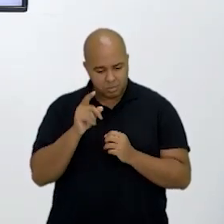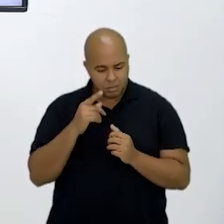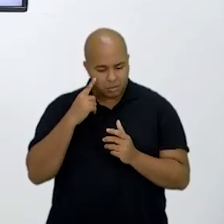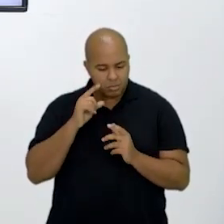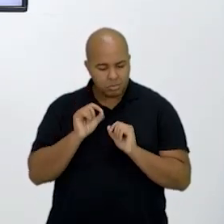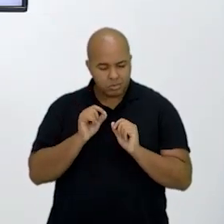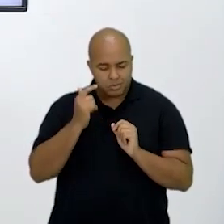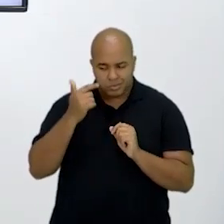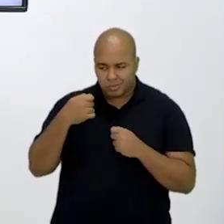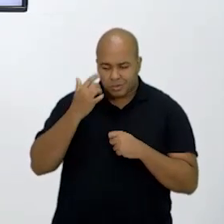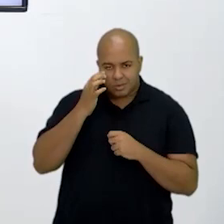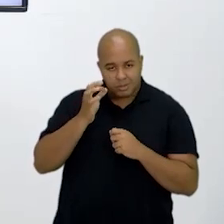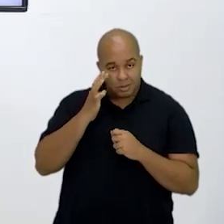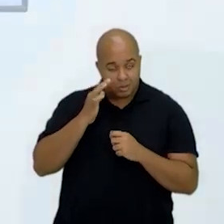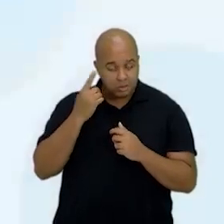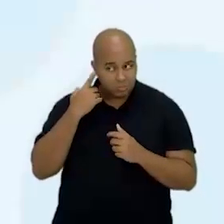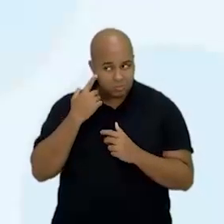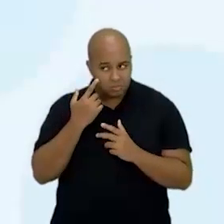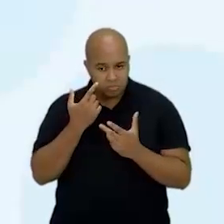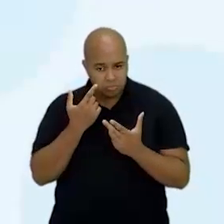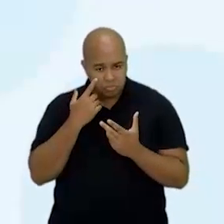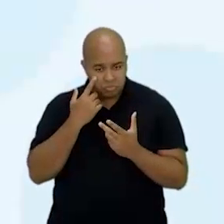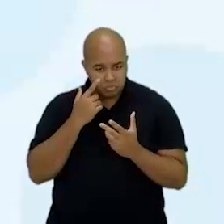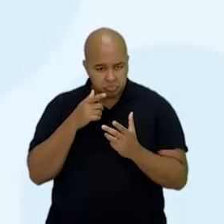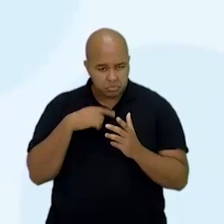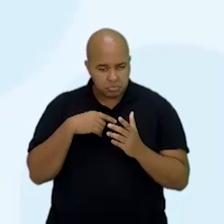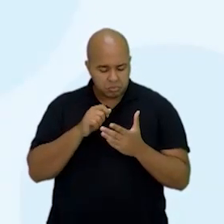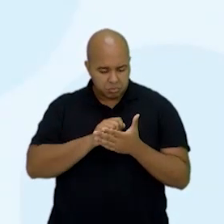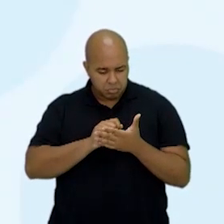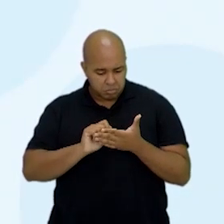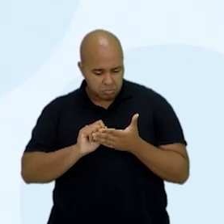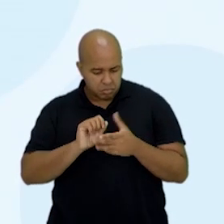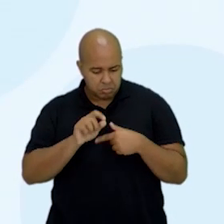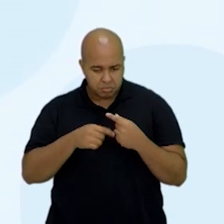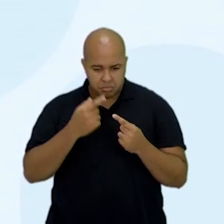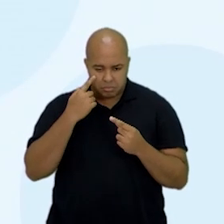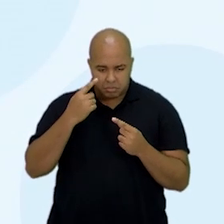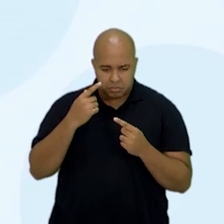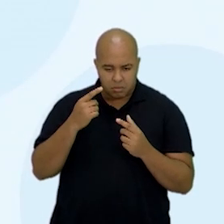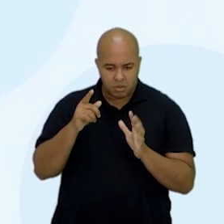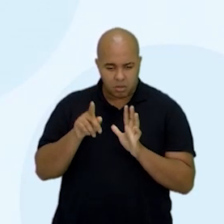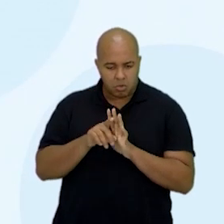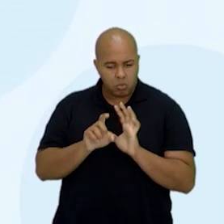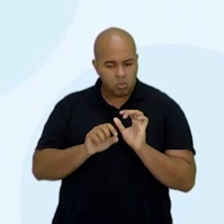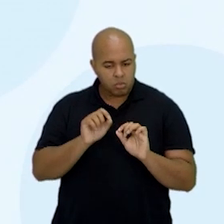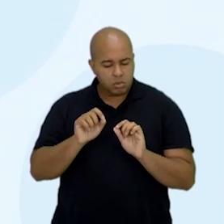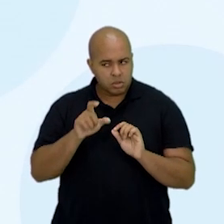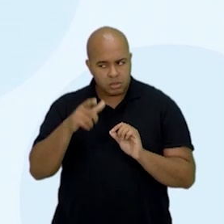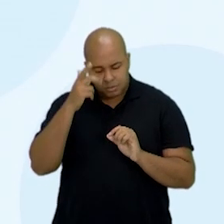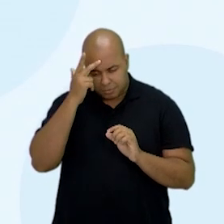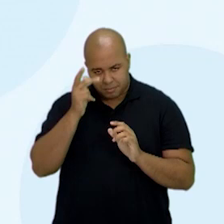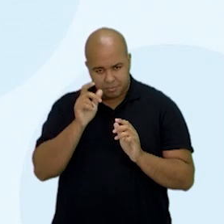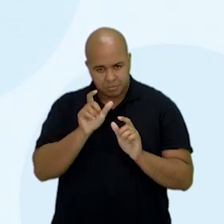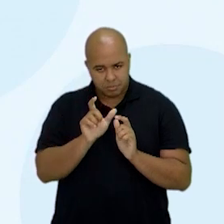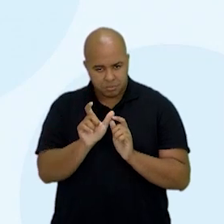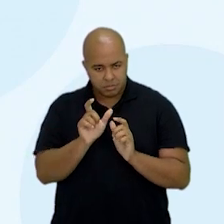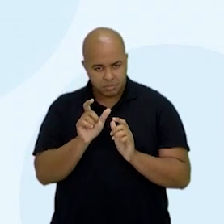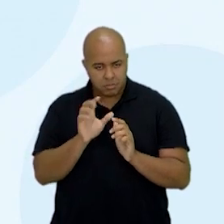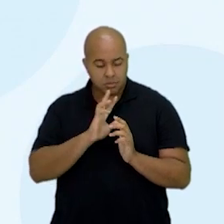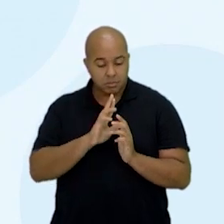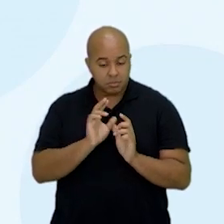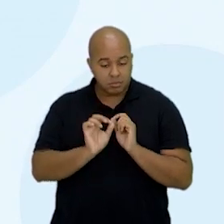O que que você vai ter que prestar atenção agora então você vai tomar notas e prestar atenção no que o interviewne